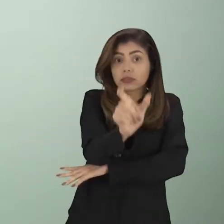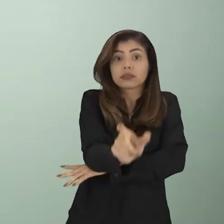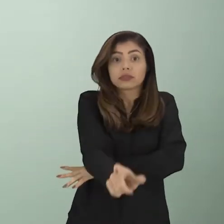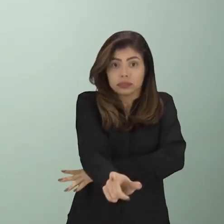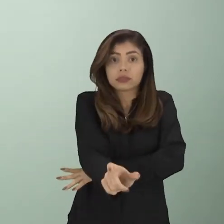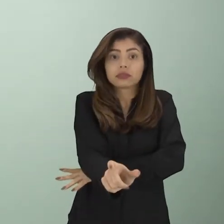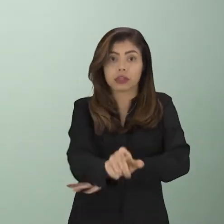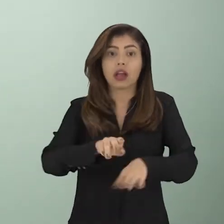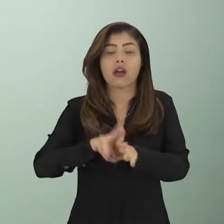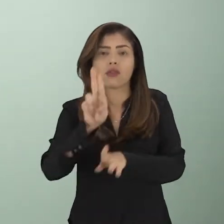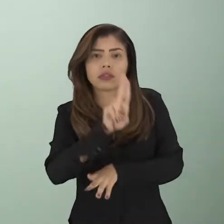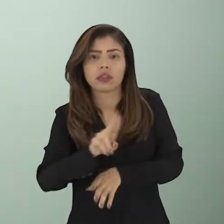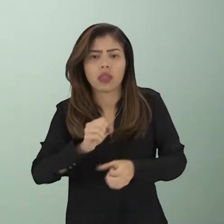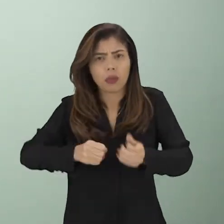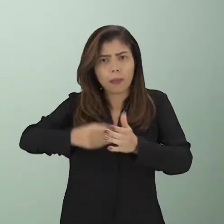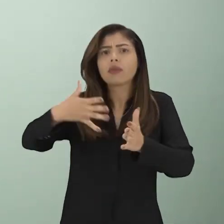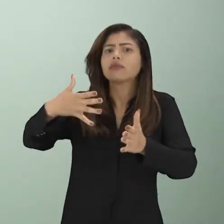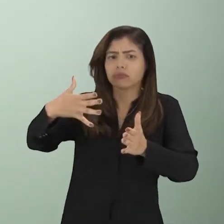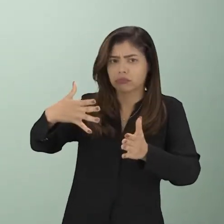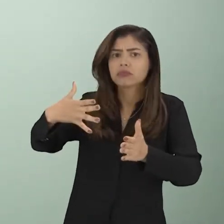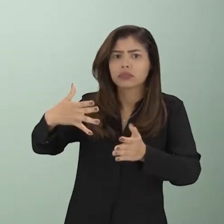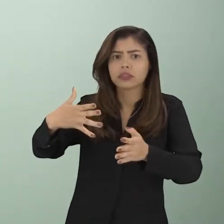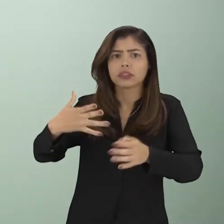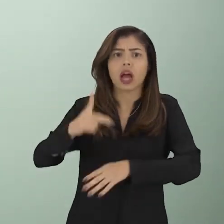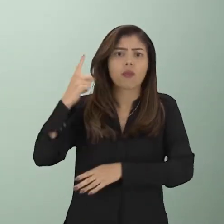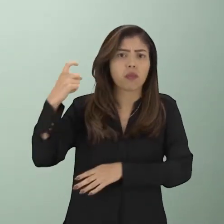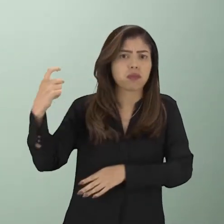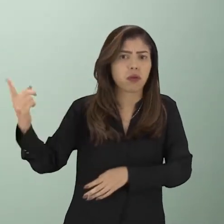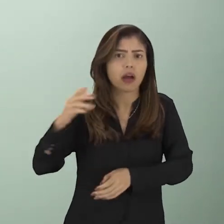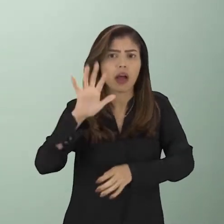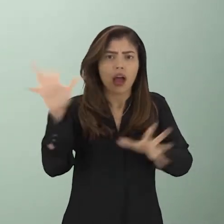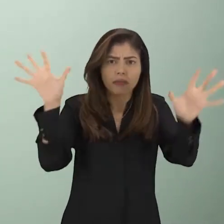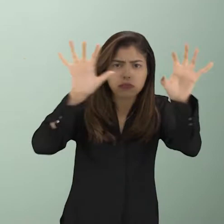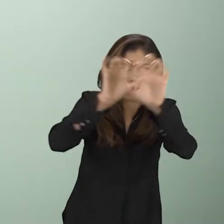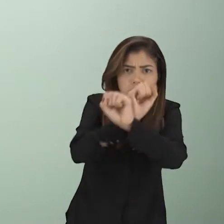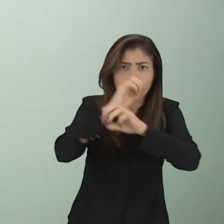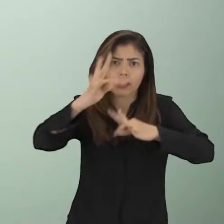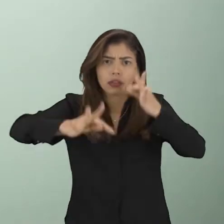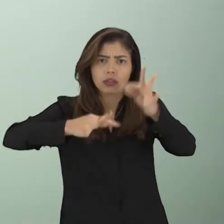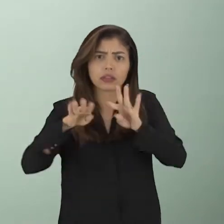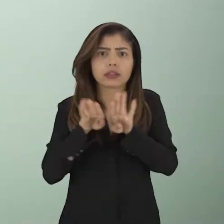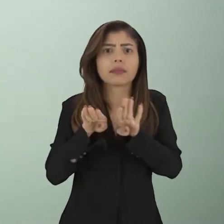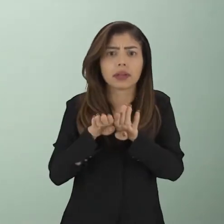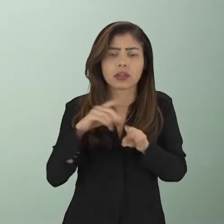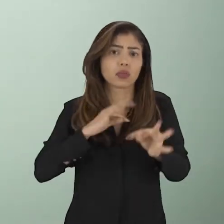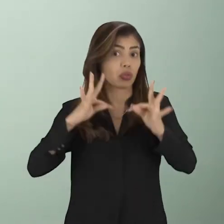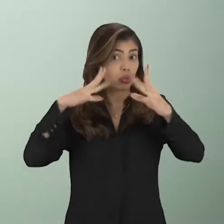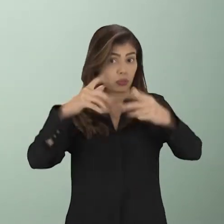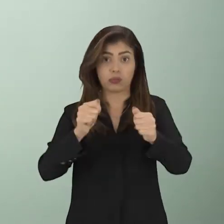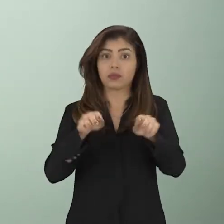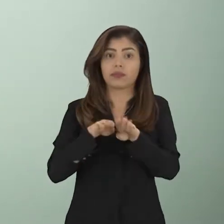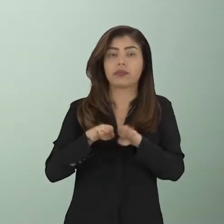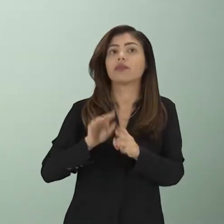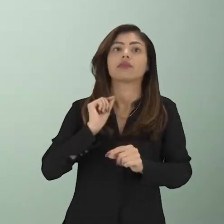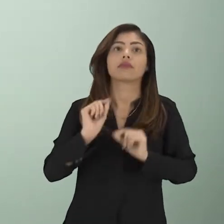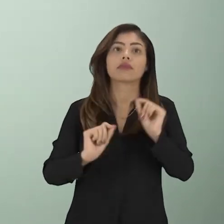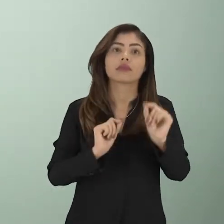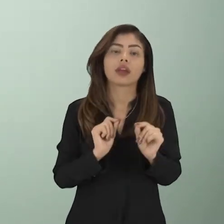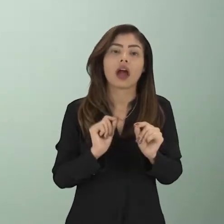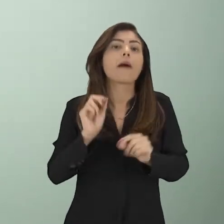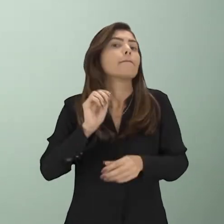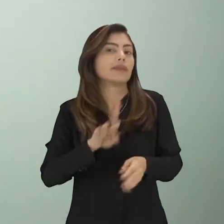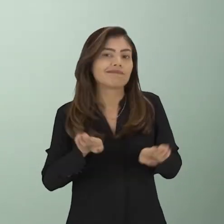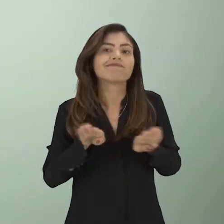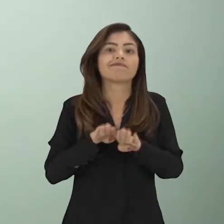artista e utiliza muitos recursos audiovisuais, efeitos tecnológicos. Aliás, o Cirque du Soleil foi